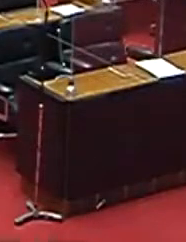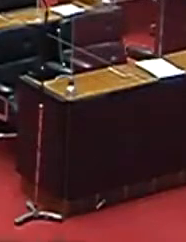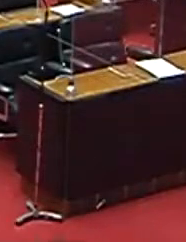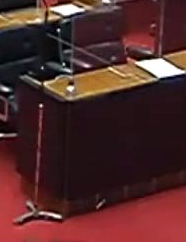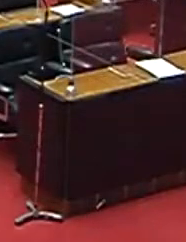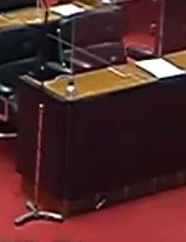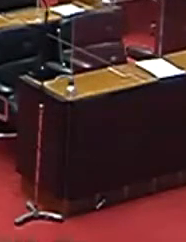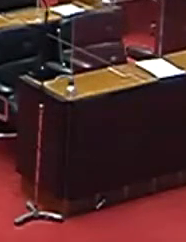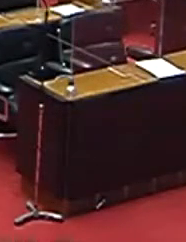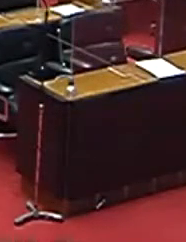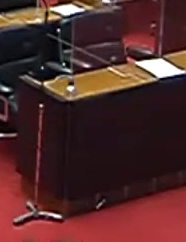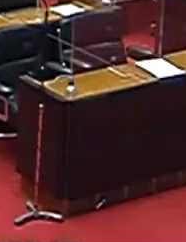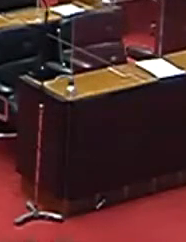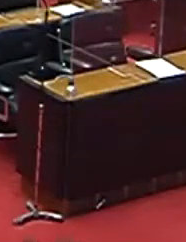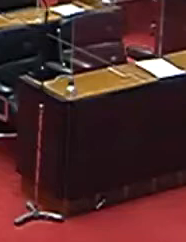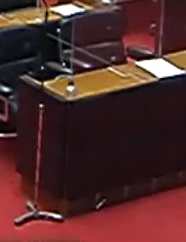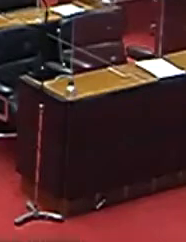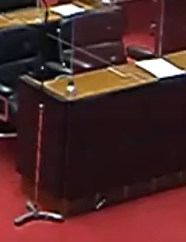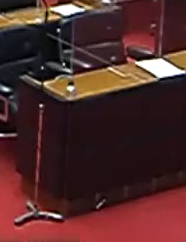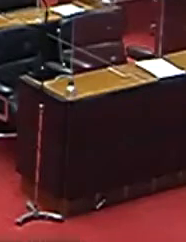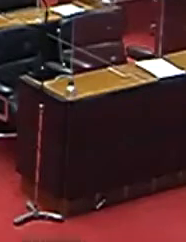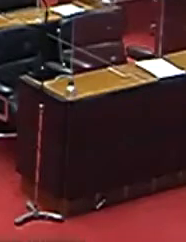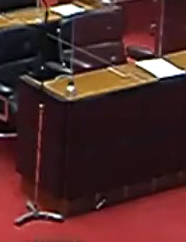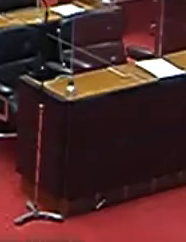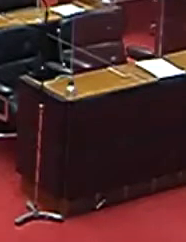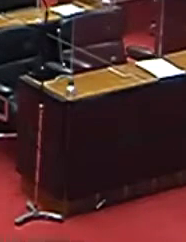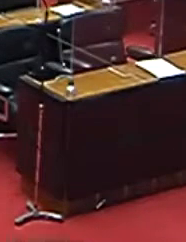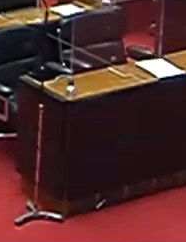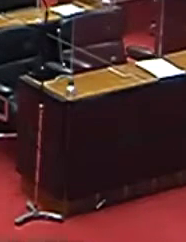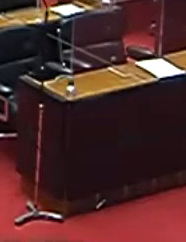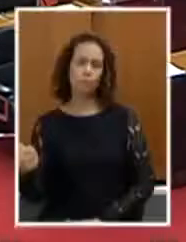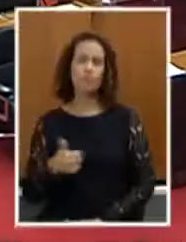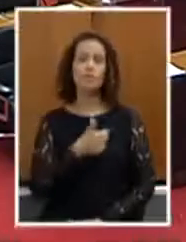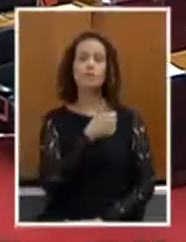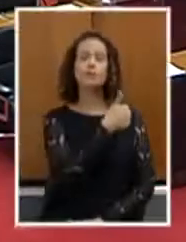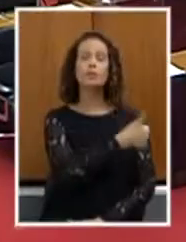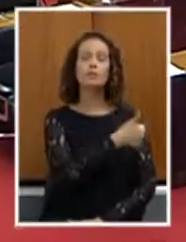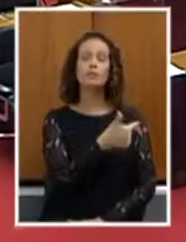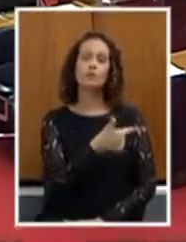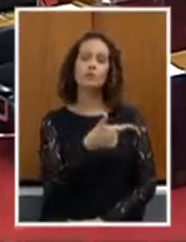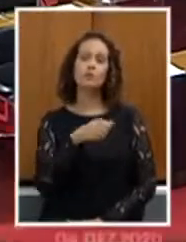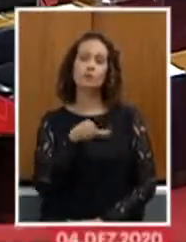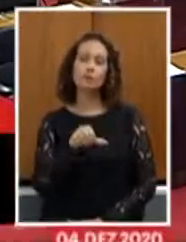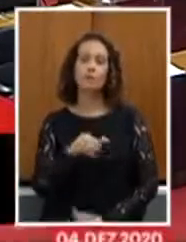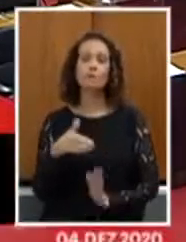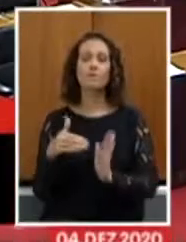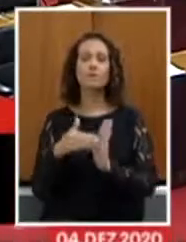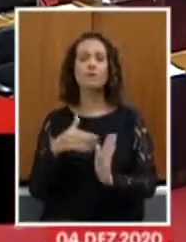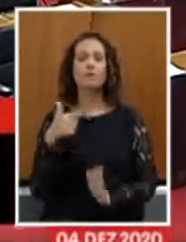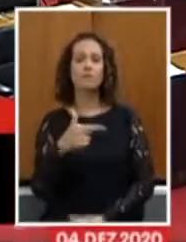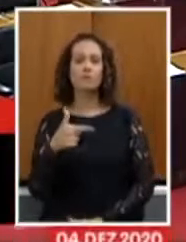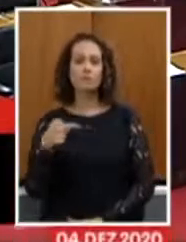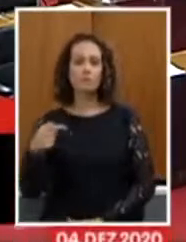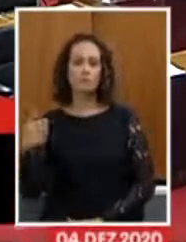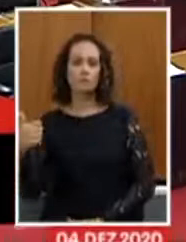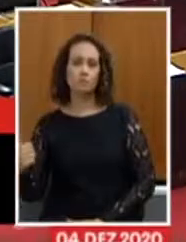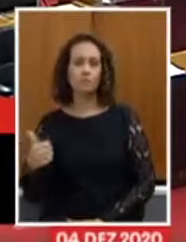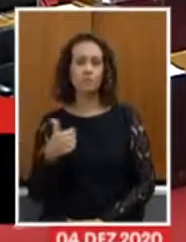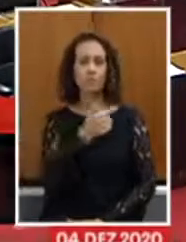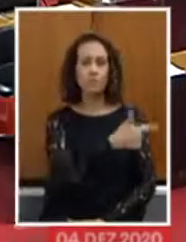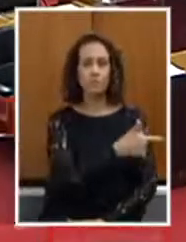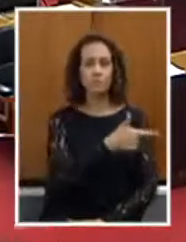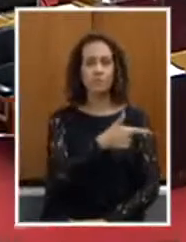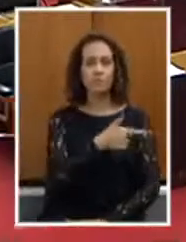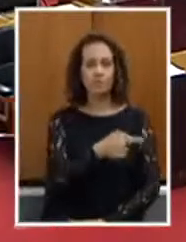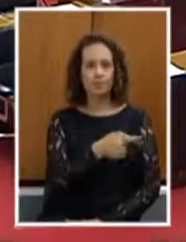70, 77 a 121, 129 a 271,